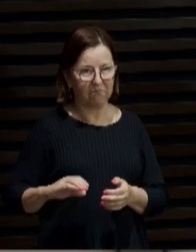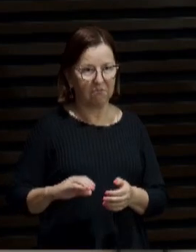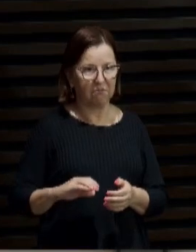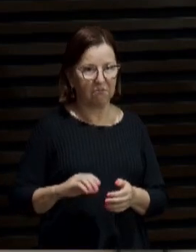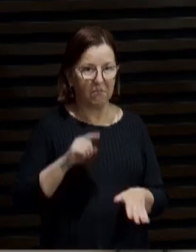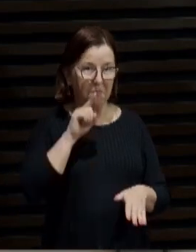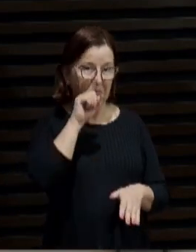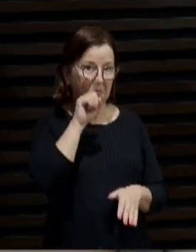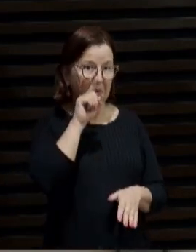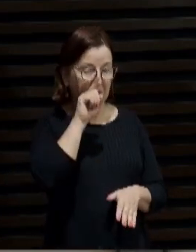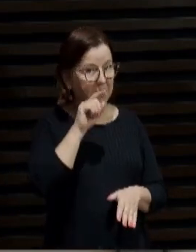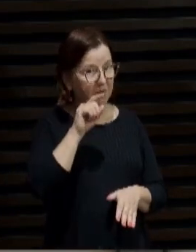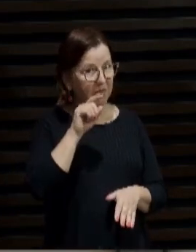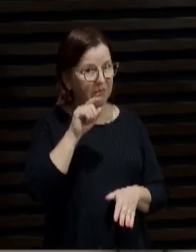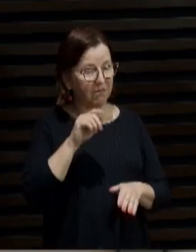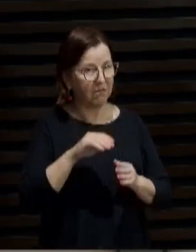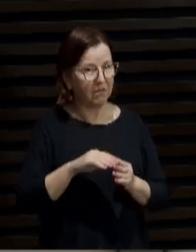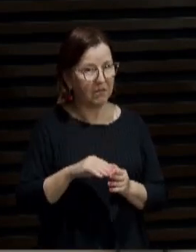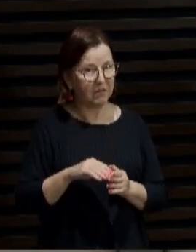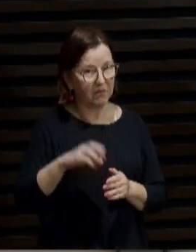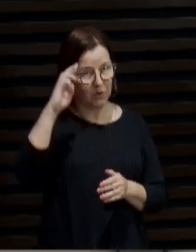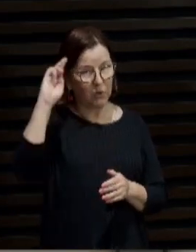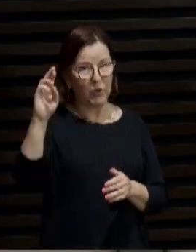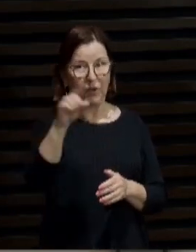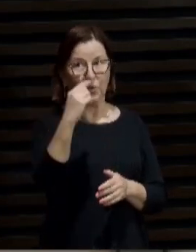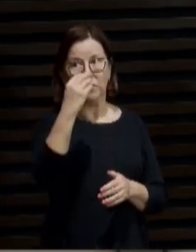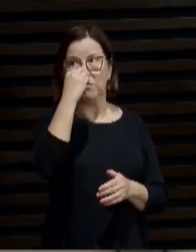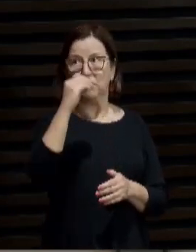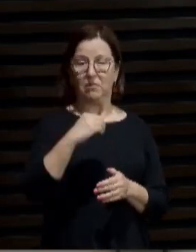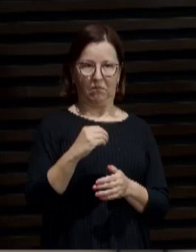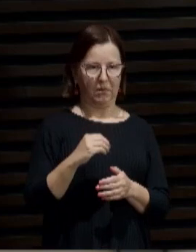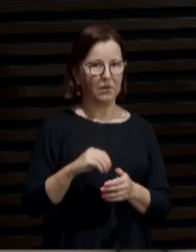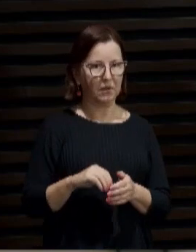da reprovação do Senhor, do juízo, e vocês nos exortem.